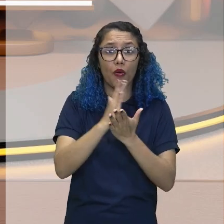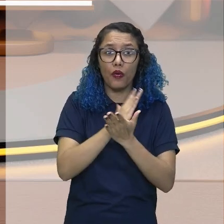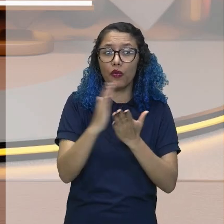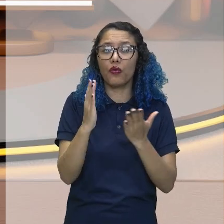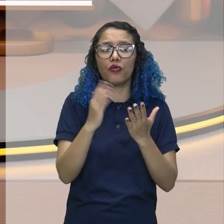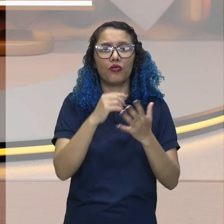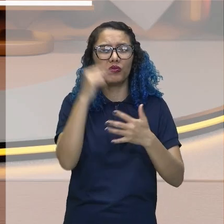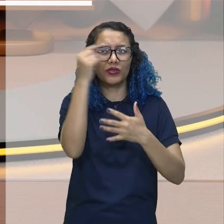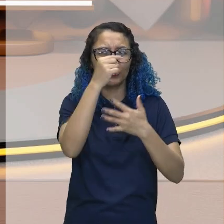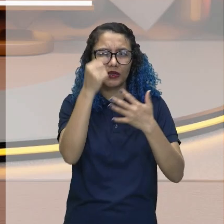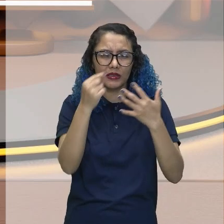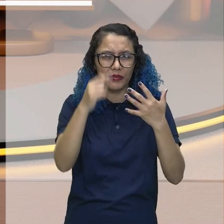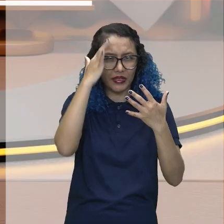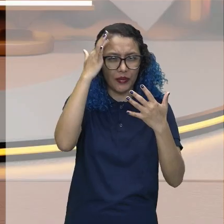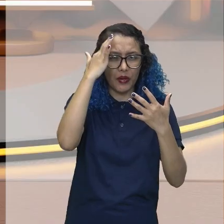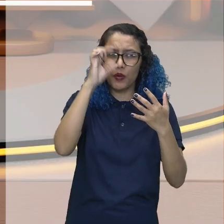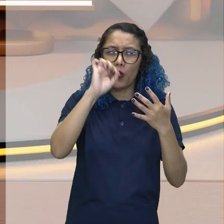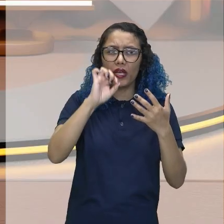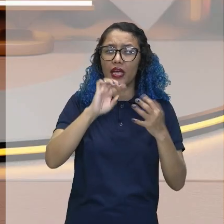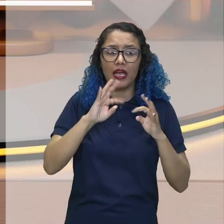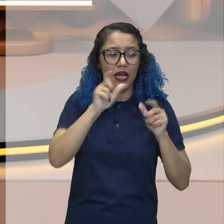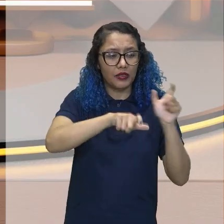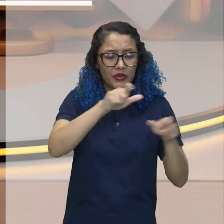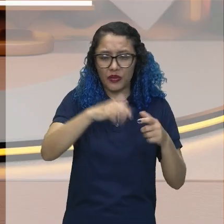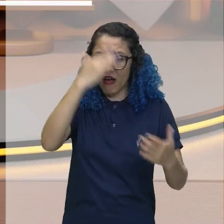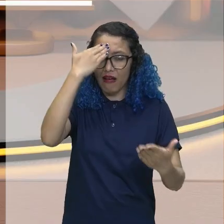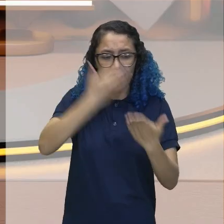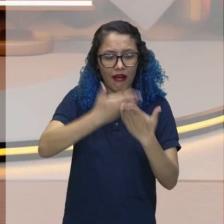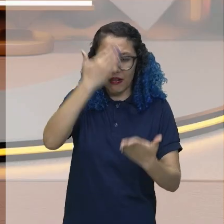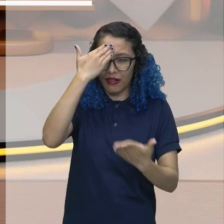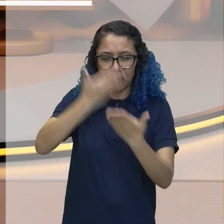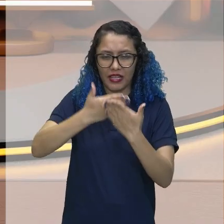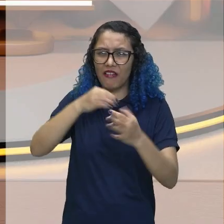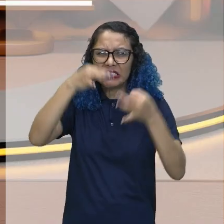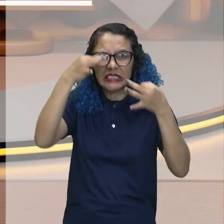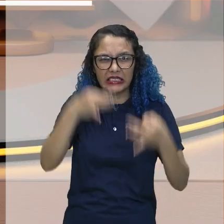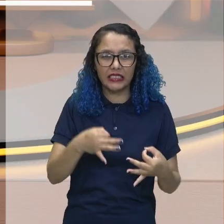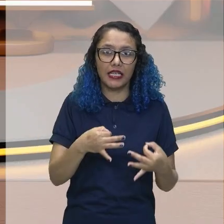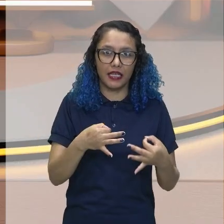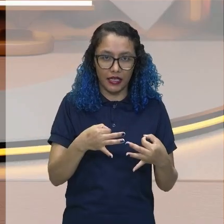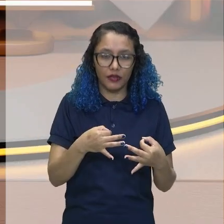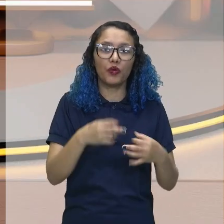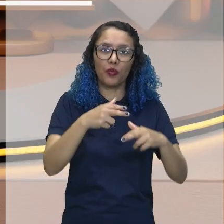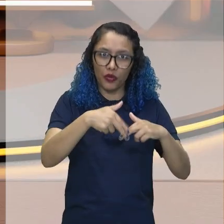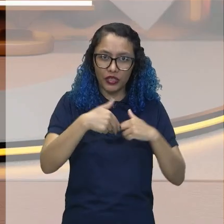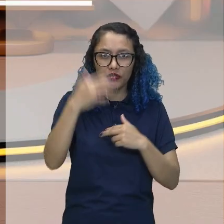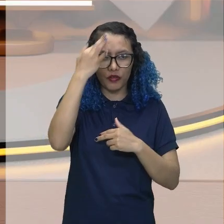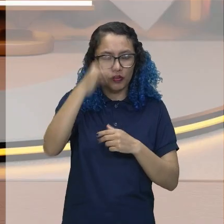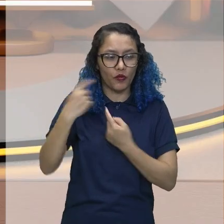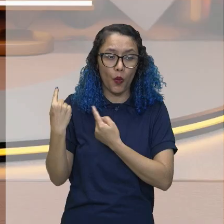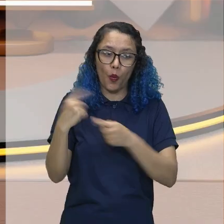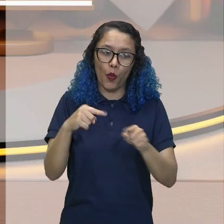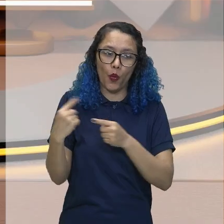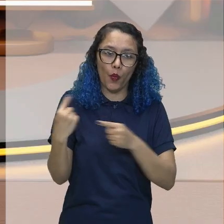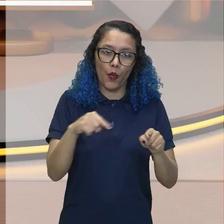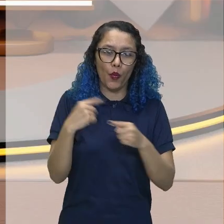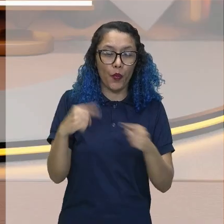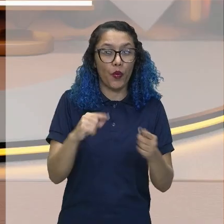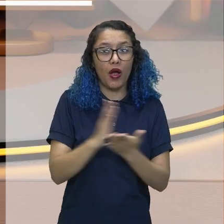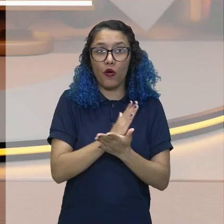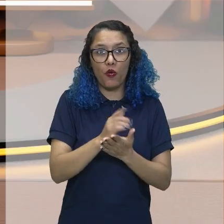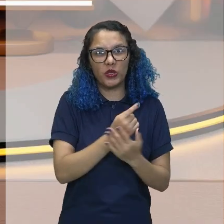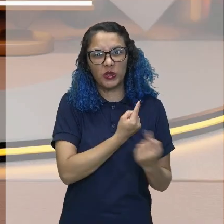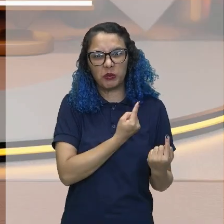verdades absolutas. E ele vem fazendo essa crítica. Por isso que nesse período mesmo, o Nietzsche vai ser assim muito odiado